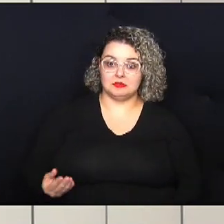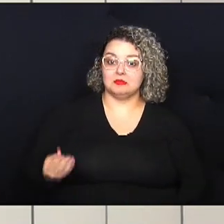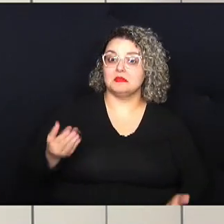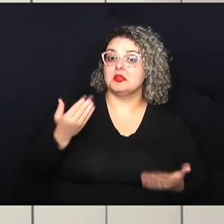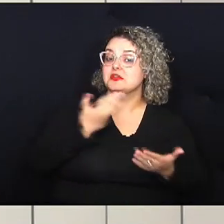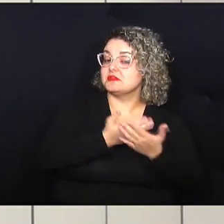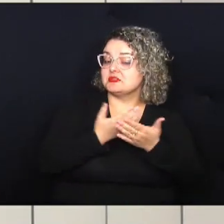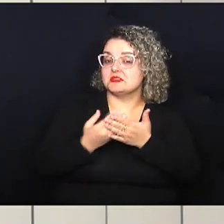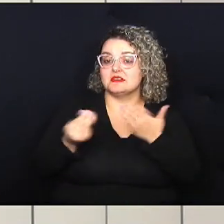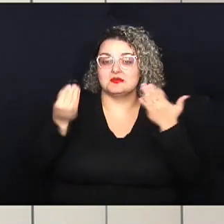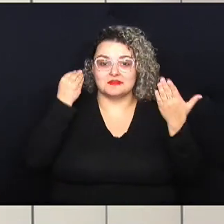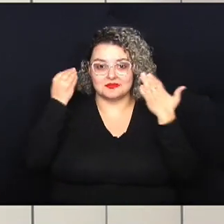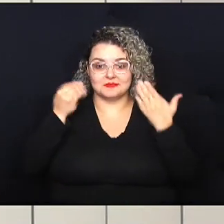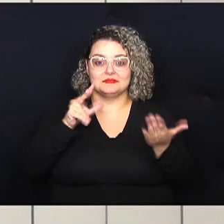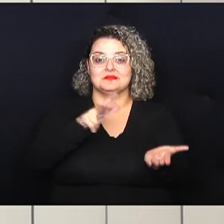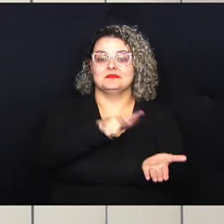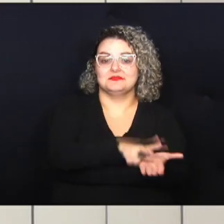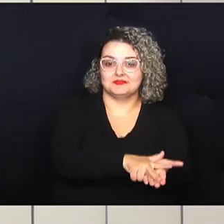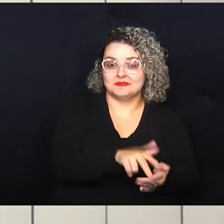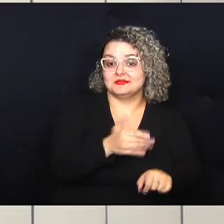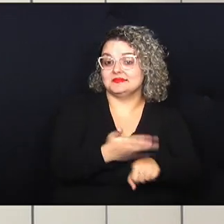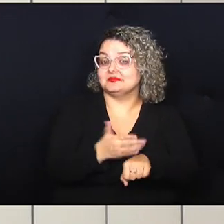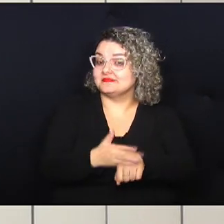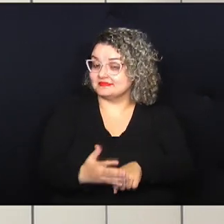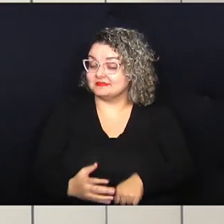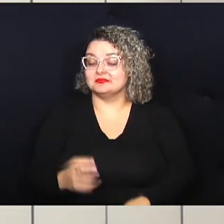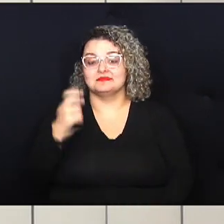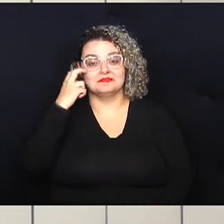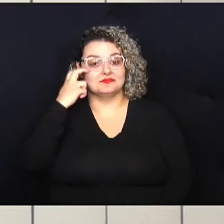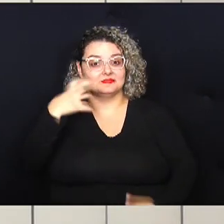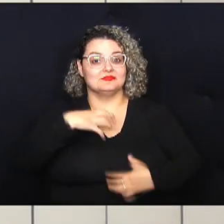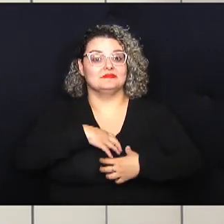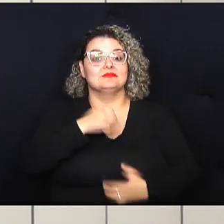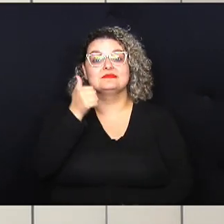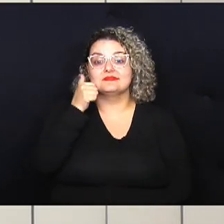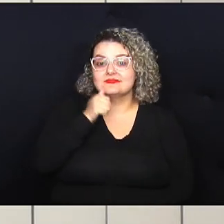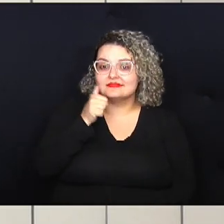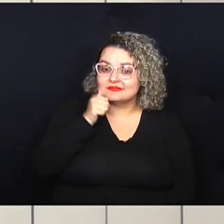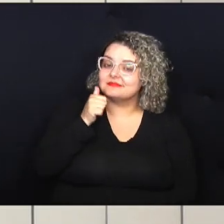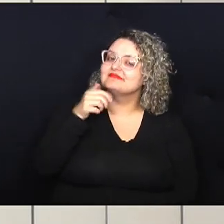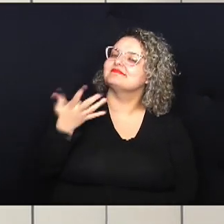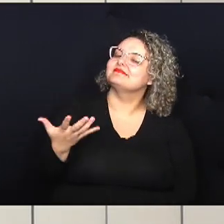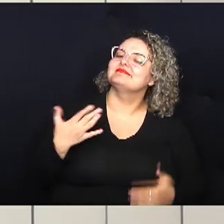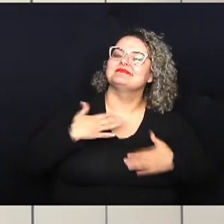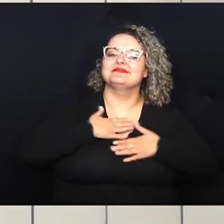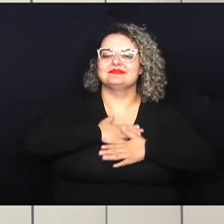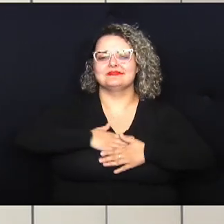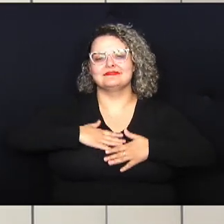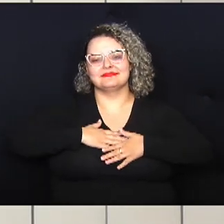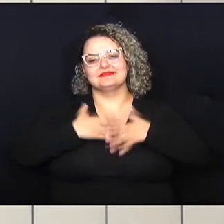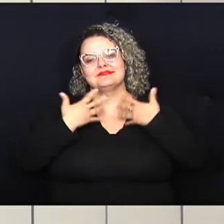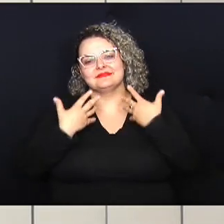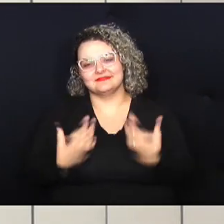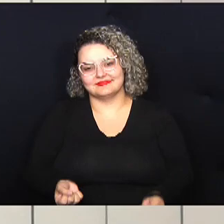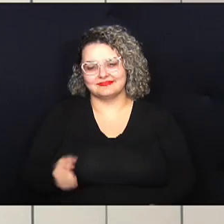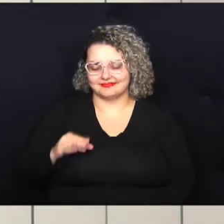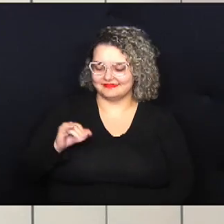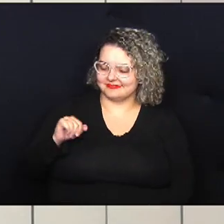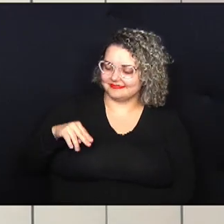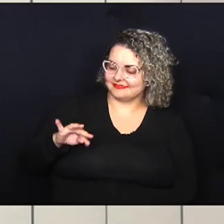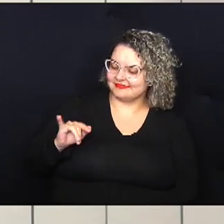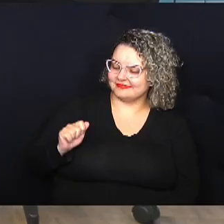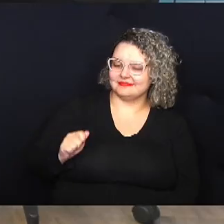psicanálise, treinadora de inteligência emocional para mulheres. Que prazer receber você, Cíntia